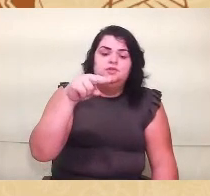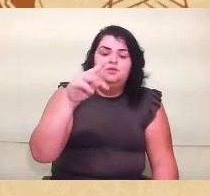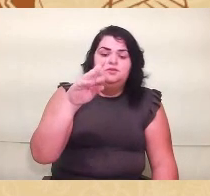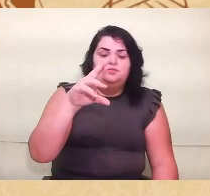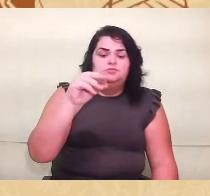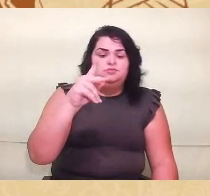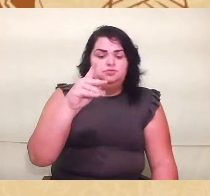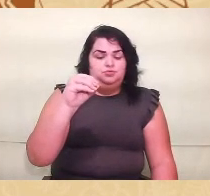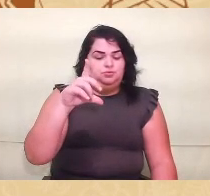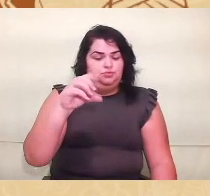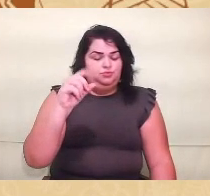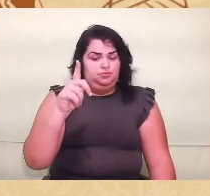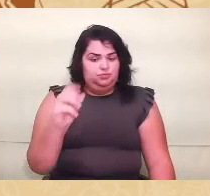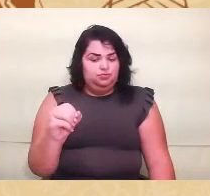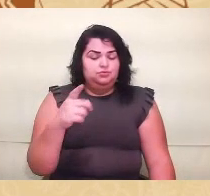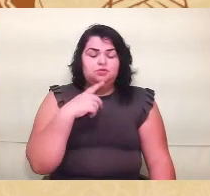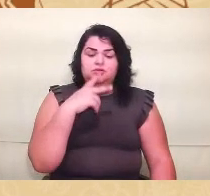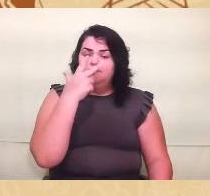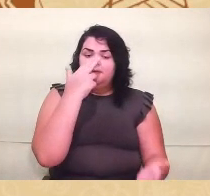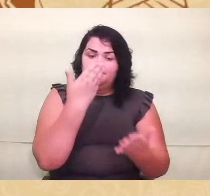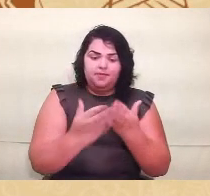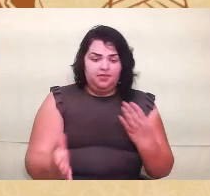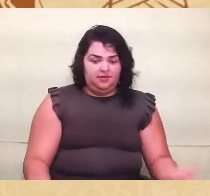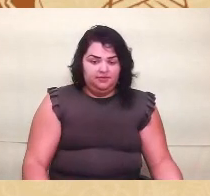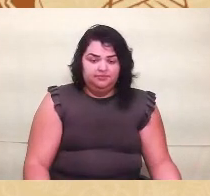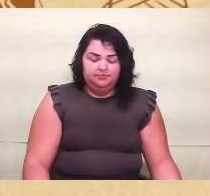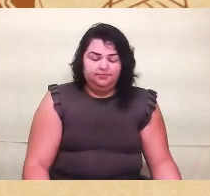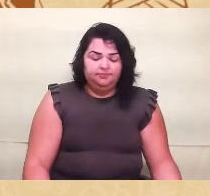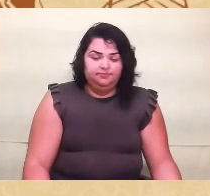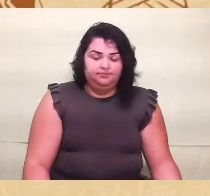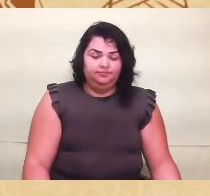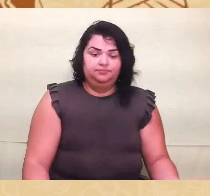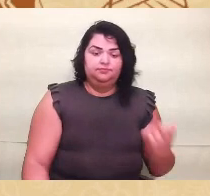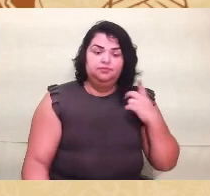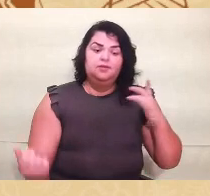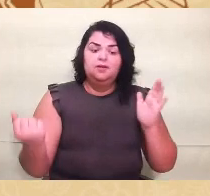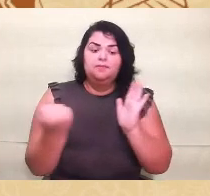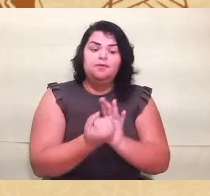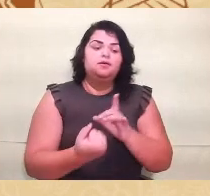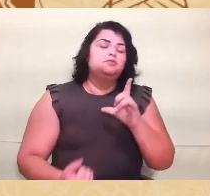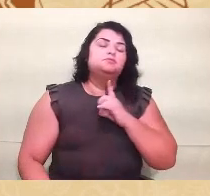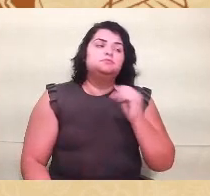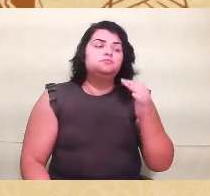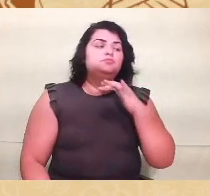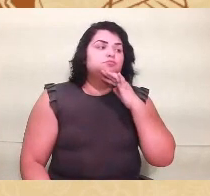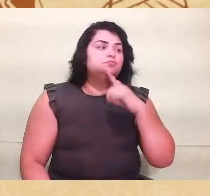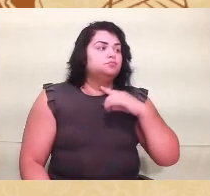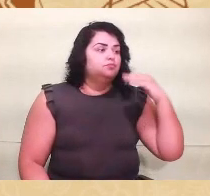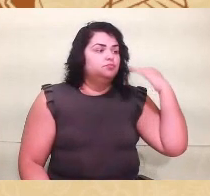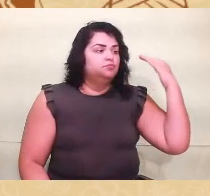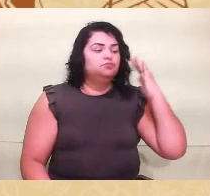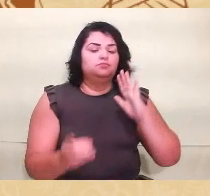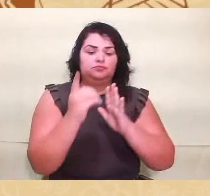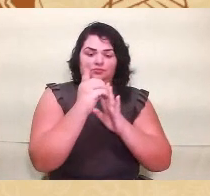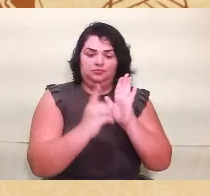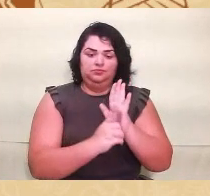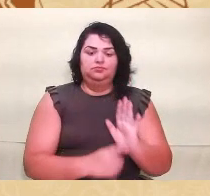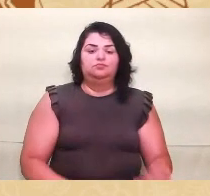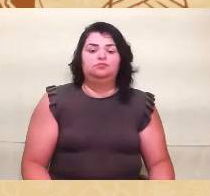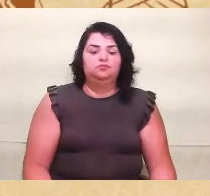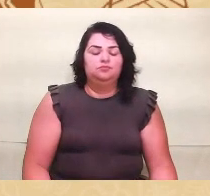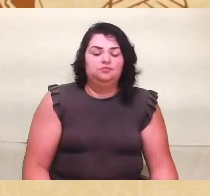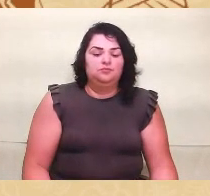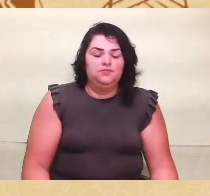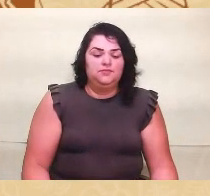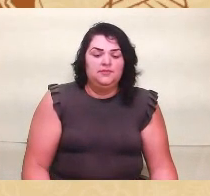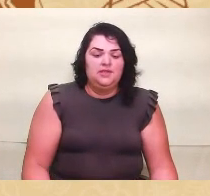gente? Mesmo isso, ele está perdendo. O marco temporal, ele fere diretamente o direito à autodeclaração. Por quê? Porque